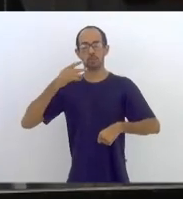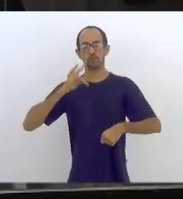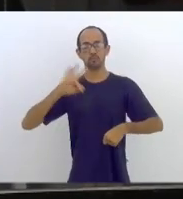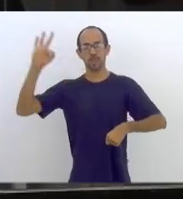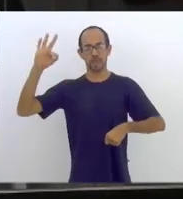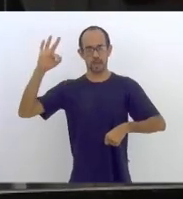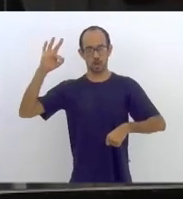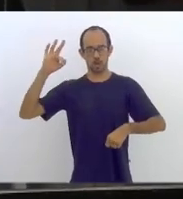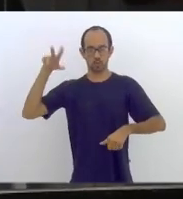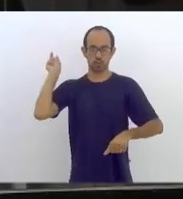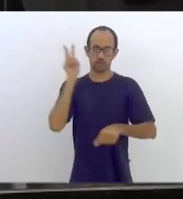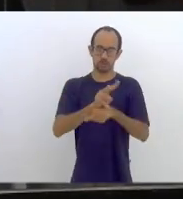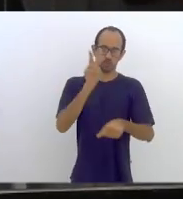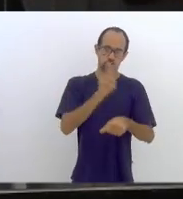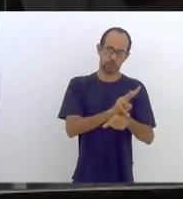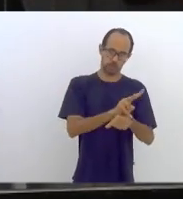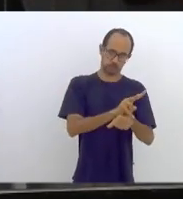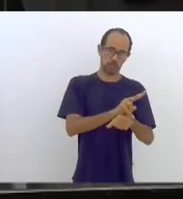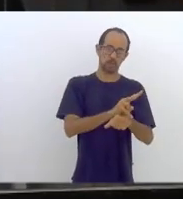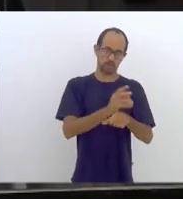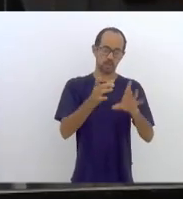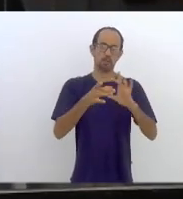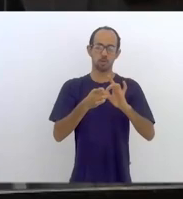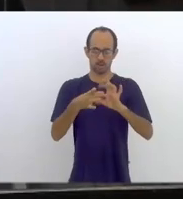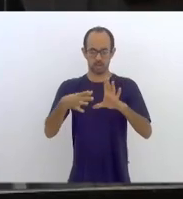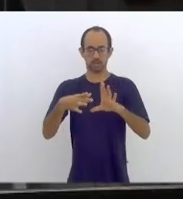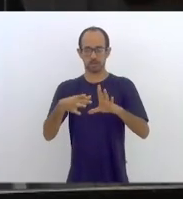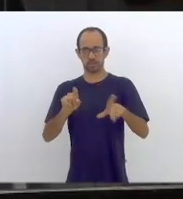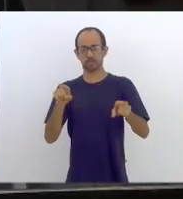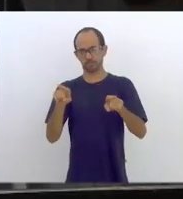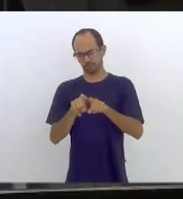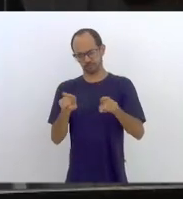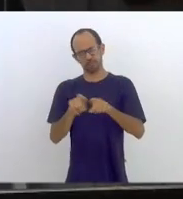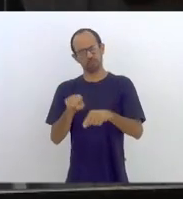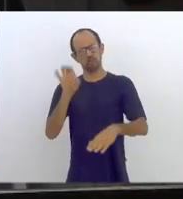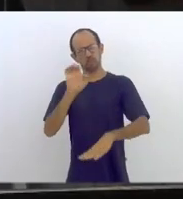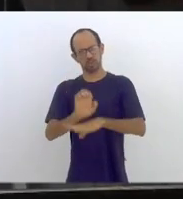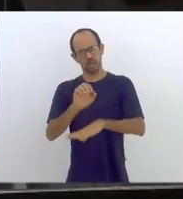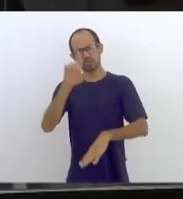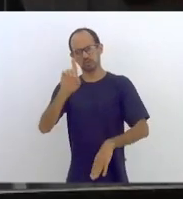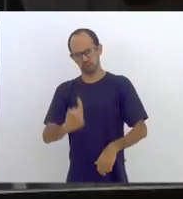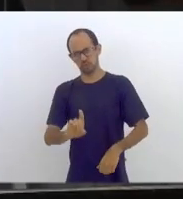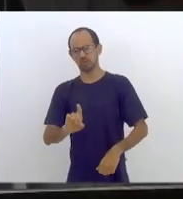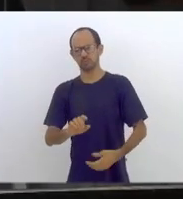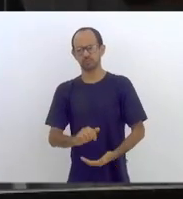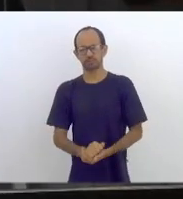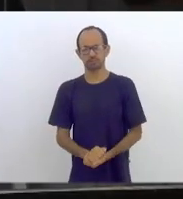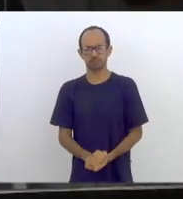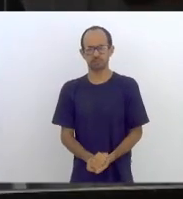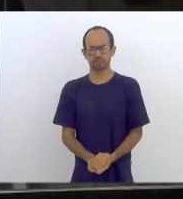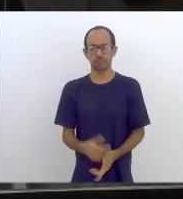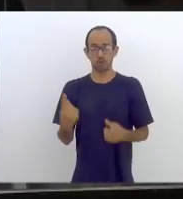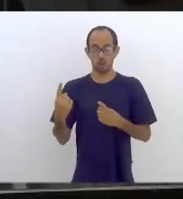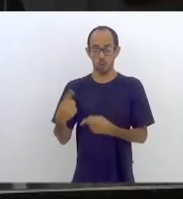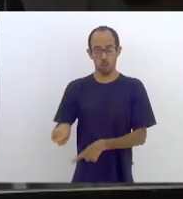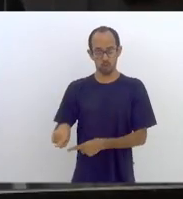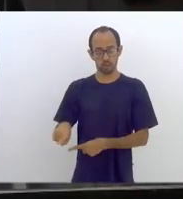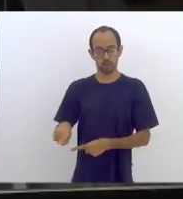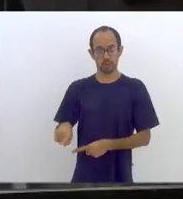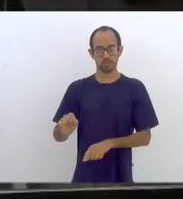da democracia de Defesa do estado de direito e contra